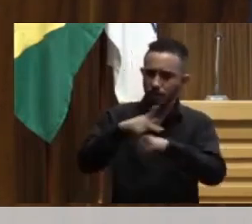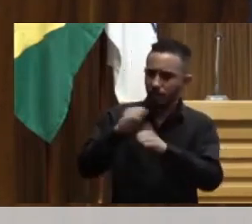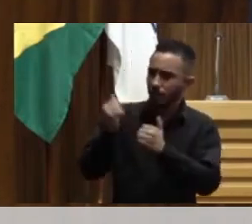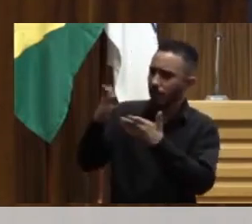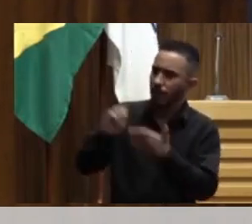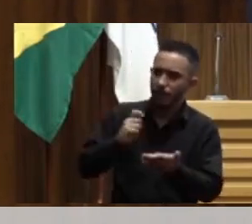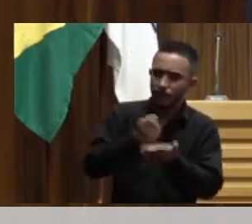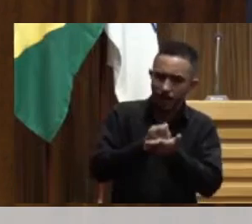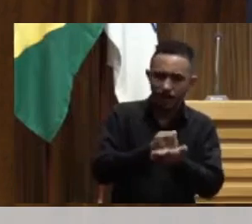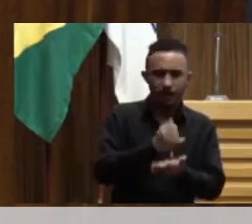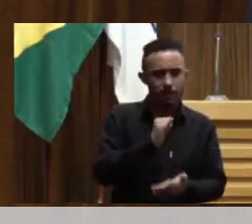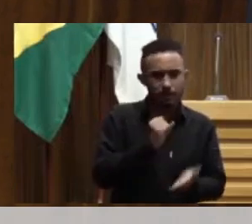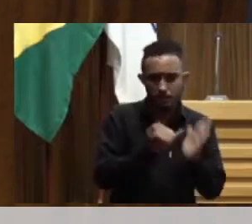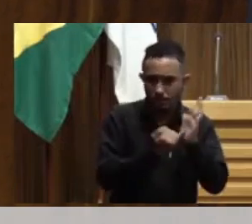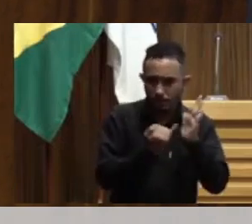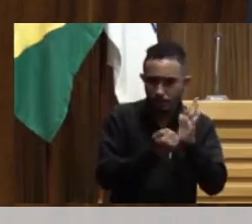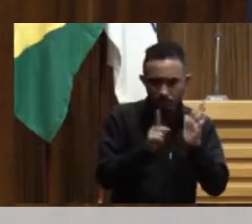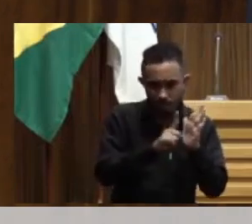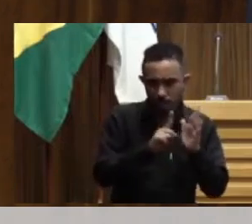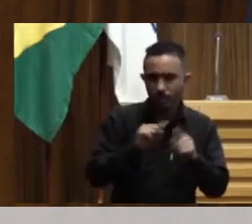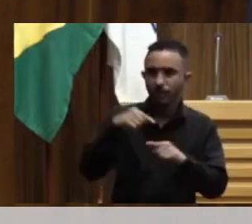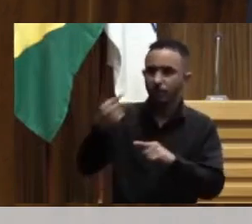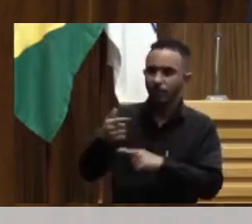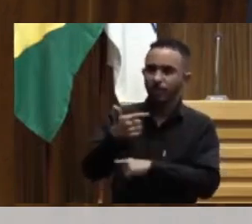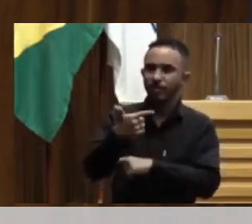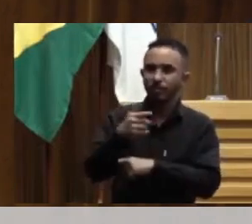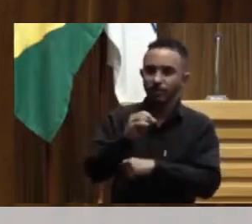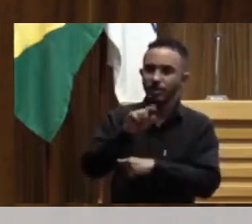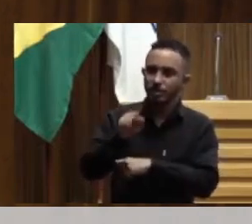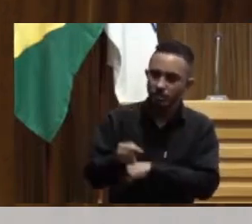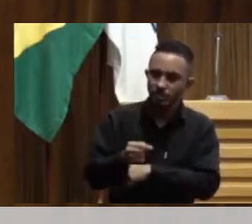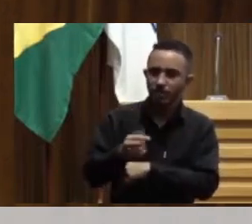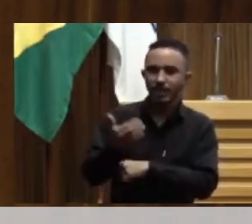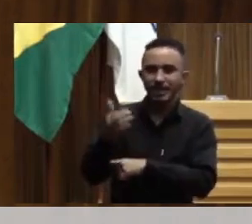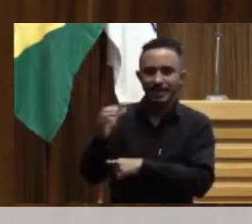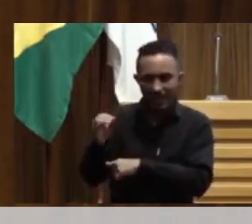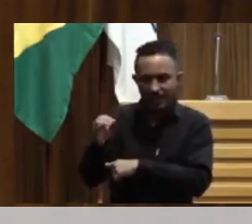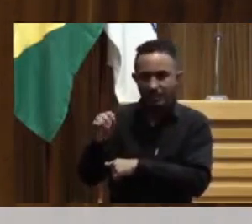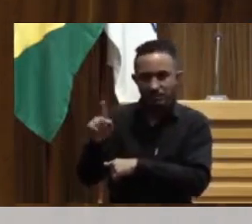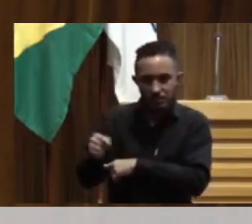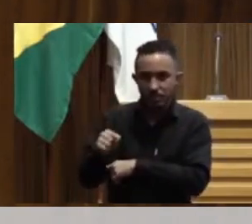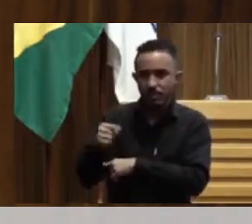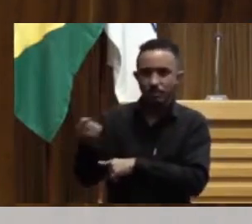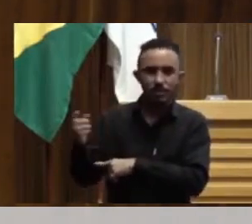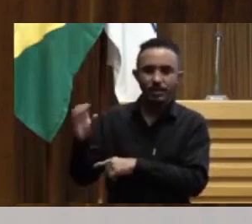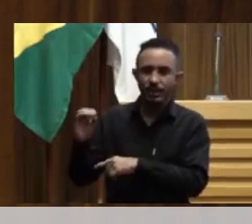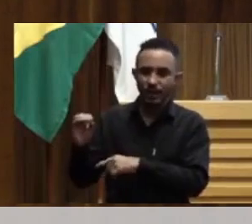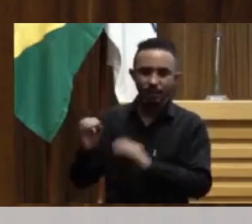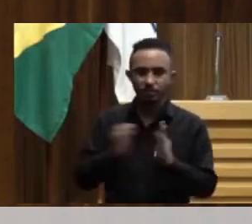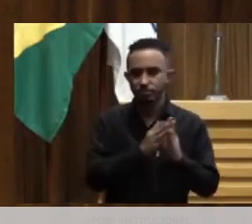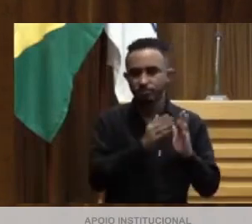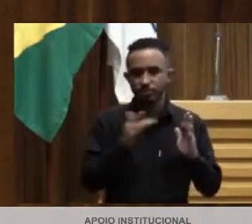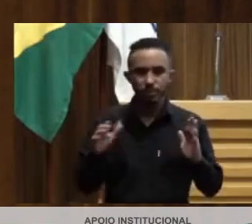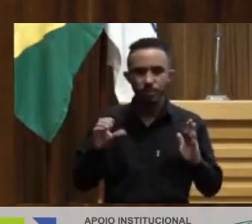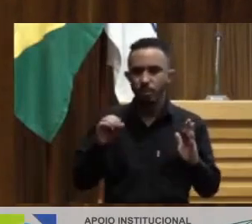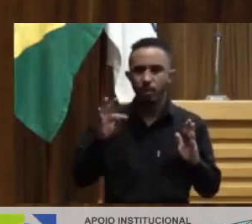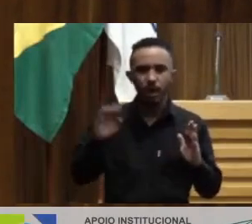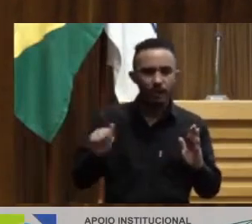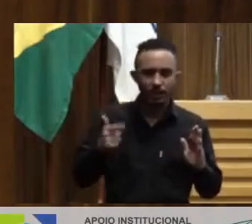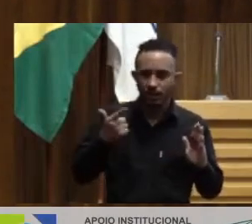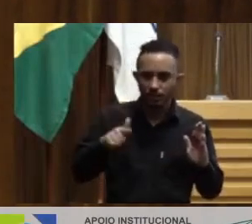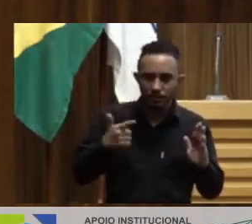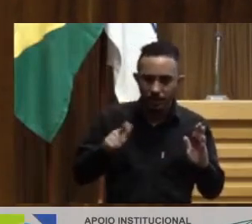segundo ano, cai para 20 mil. Depois, cai para 10. No quarto ano, zero. Não tem mais cota. Então,